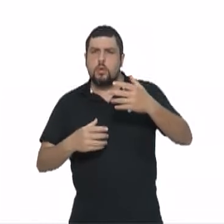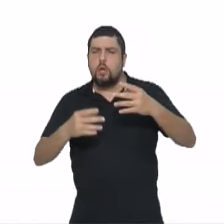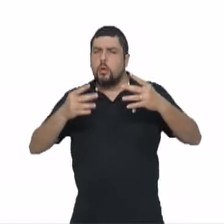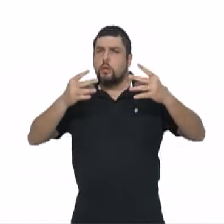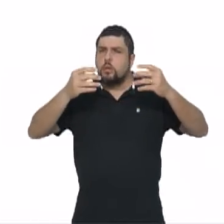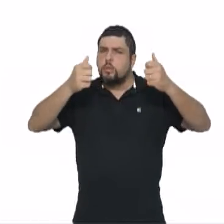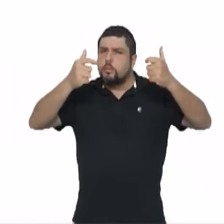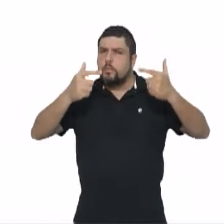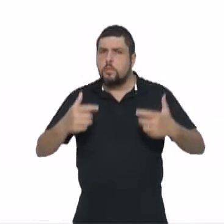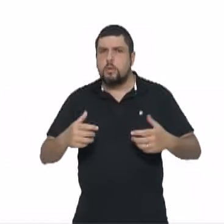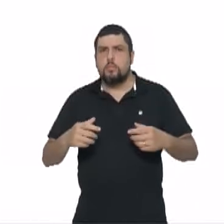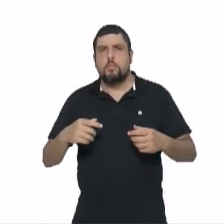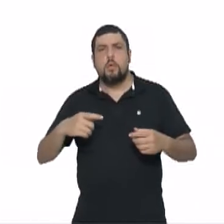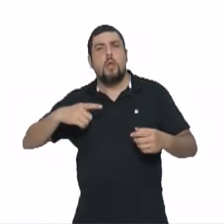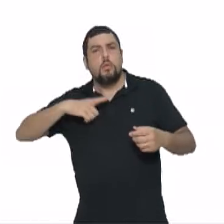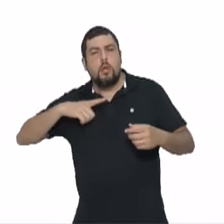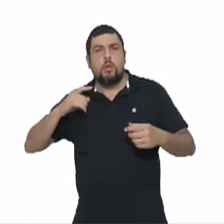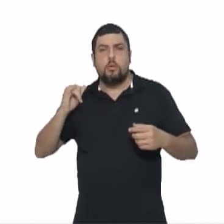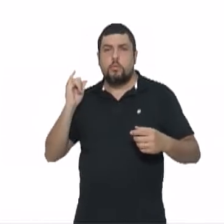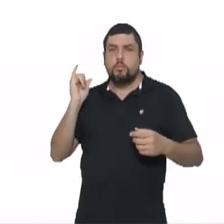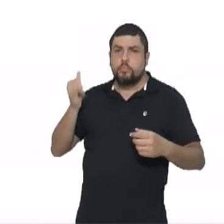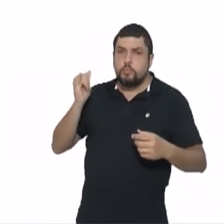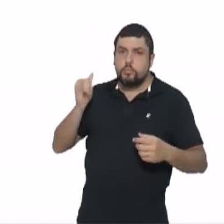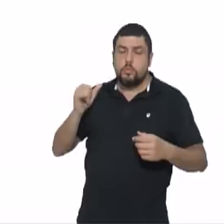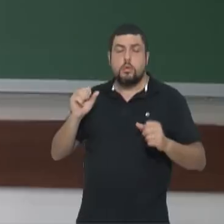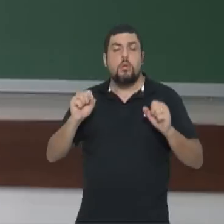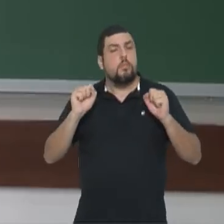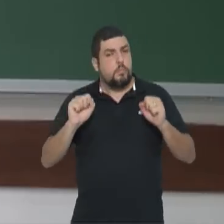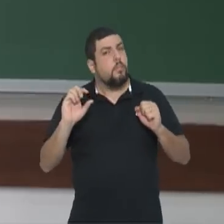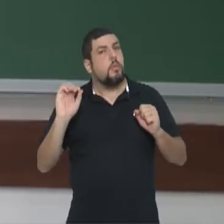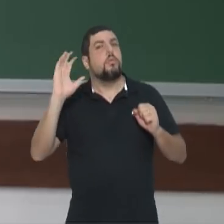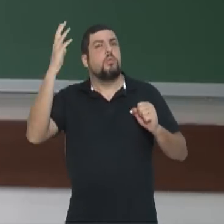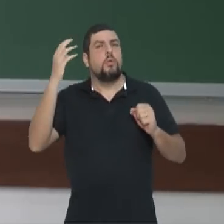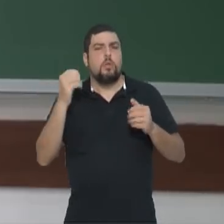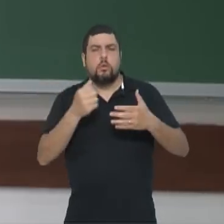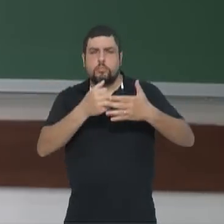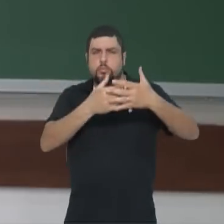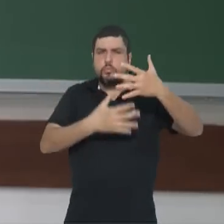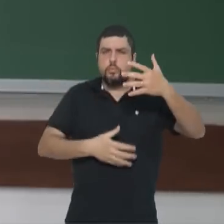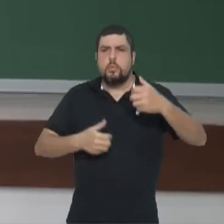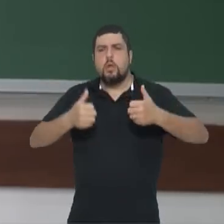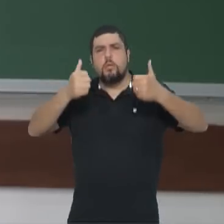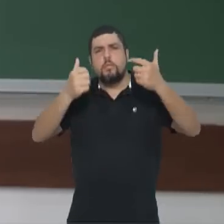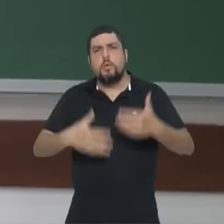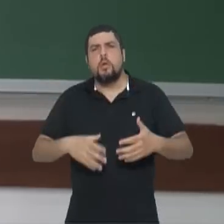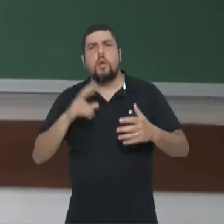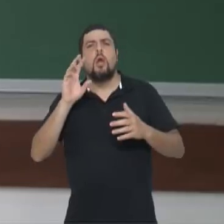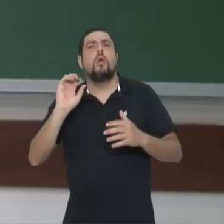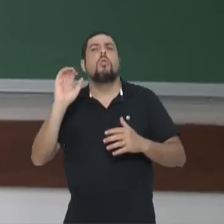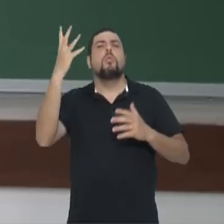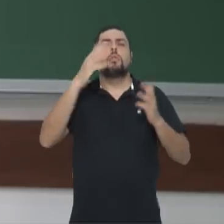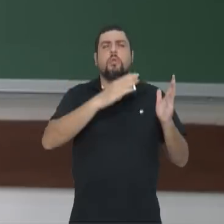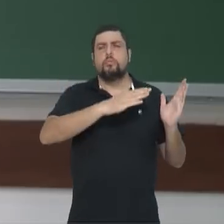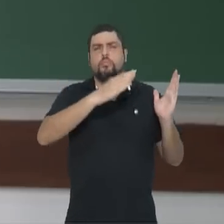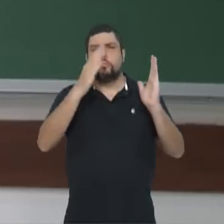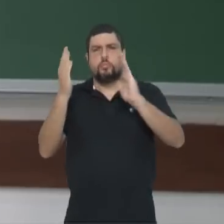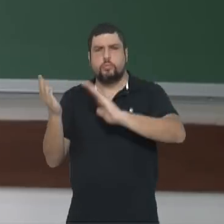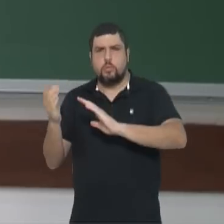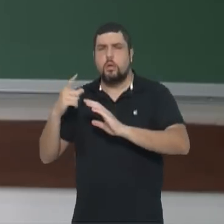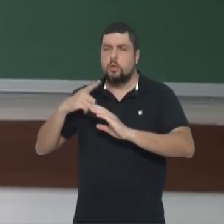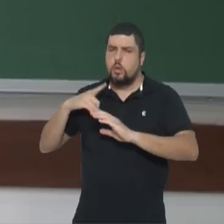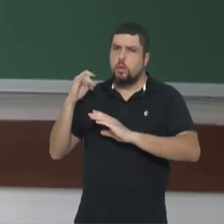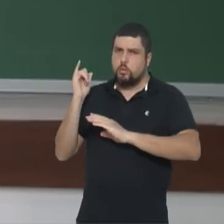aparecer trechos narrativos, né, quando você tem que contar ali o que aconteceu, então há essa parte mais